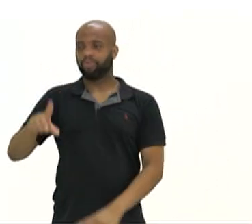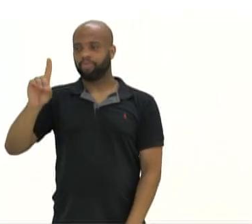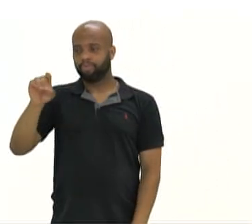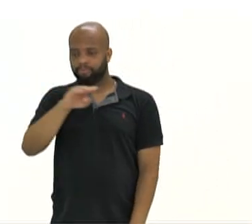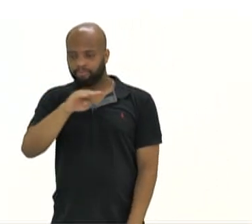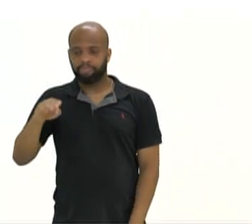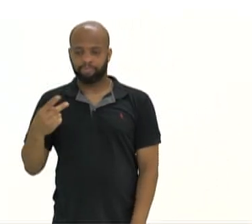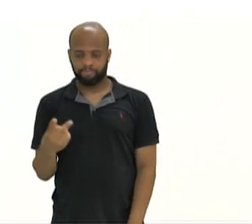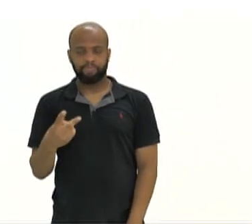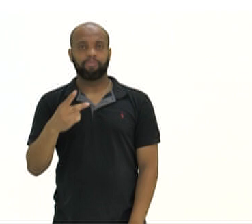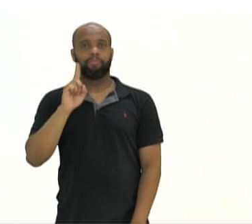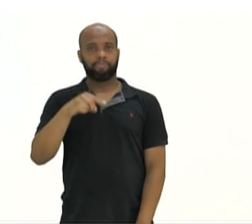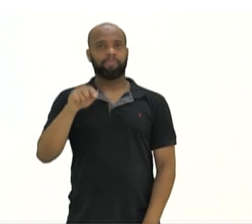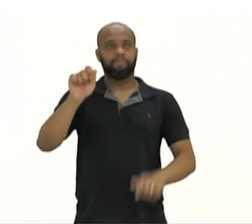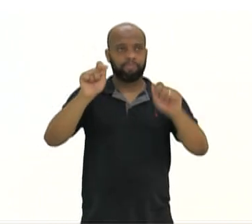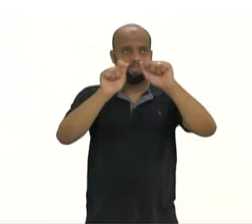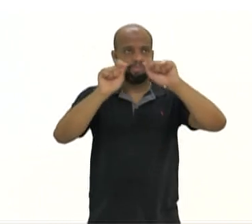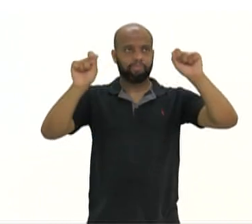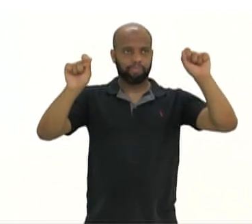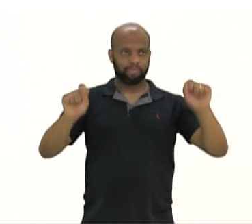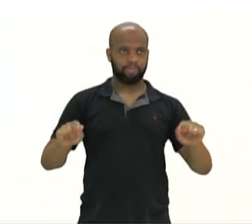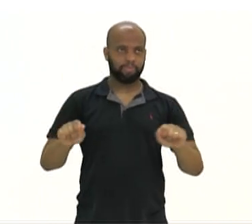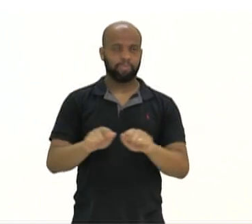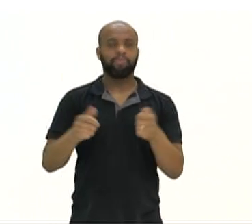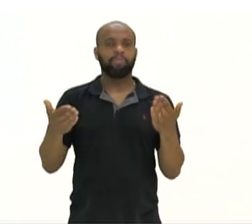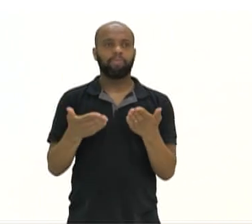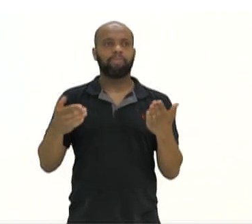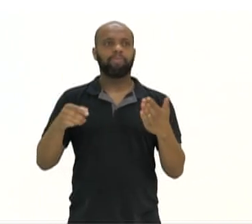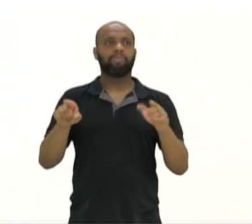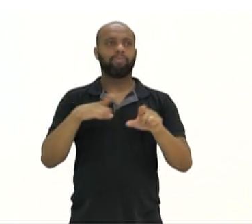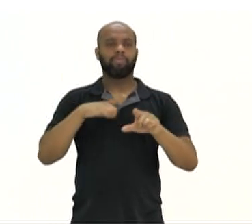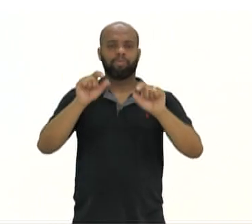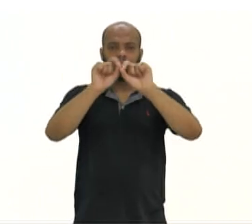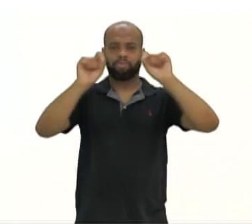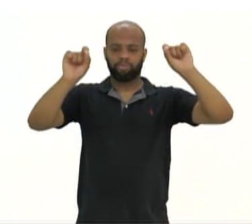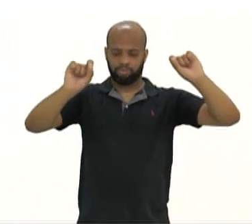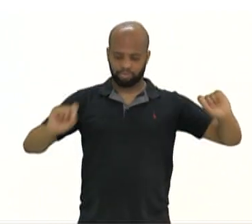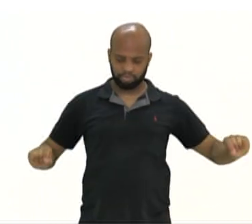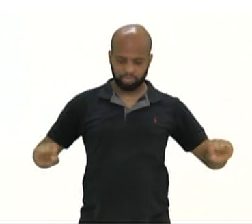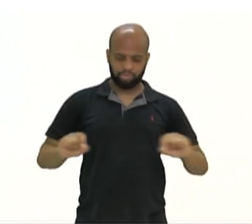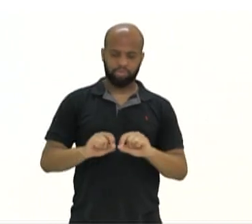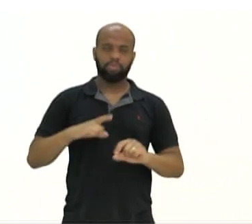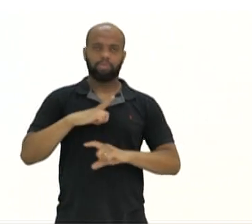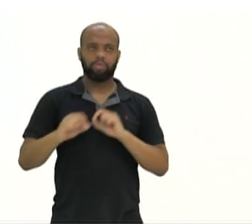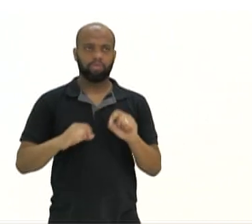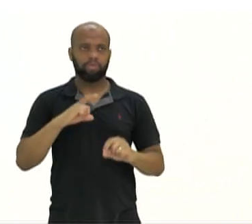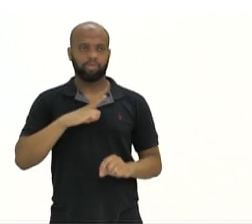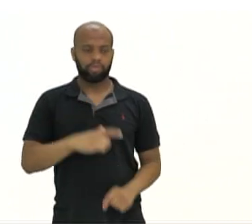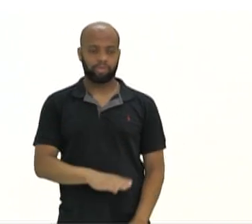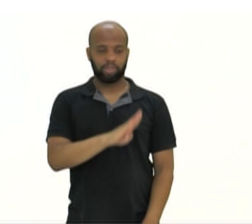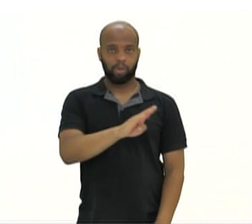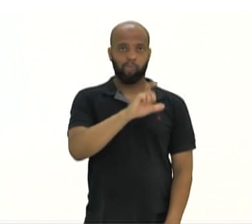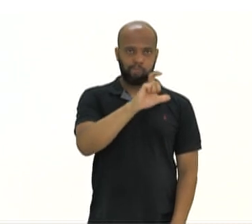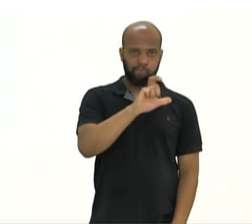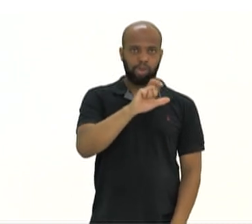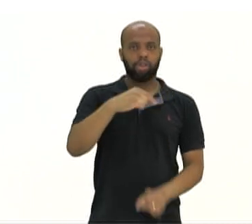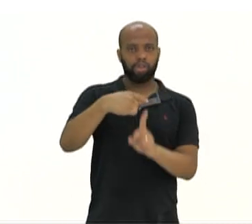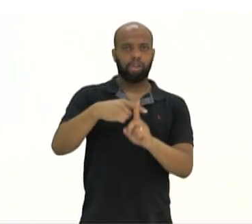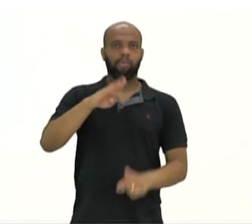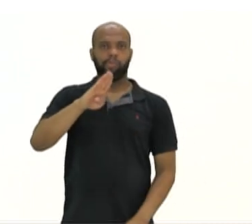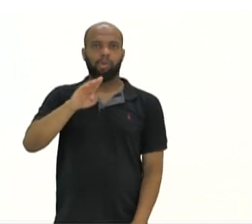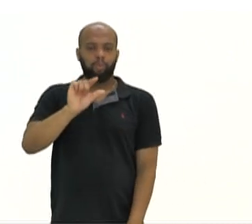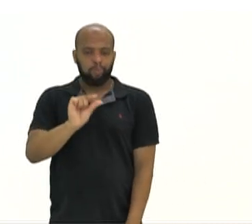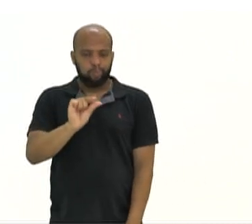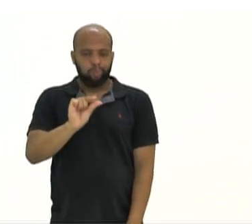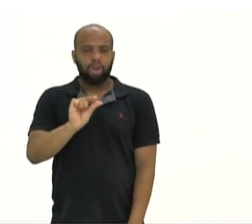2. Esse é a área. No caso do trapézio, base maior mais base menor vezes a altura dividido por 2. Essa